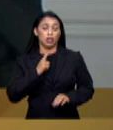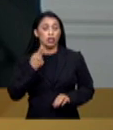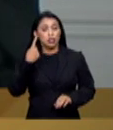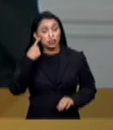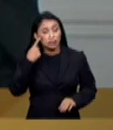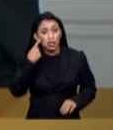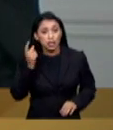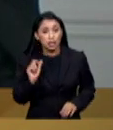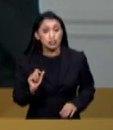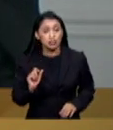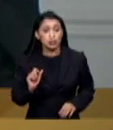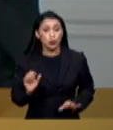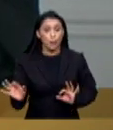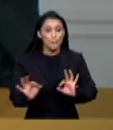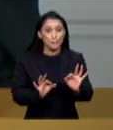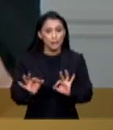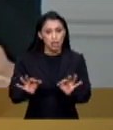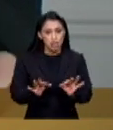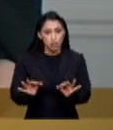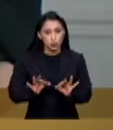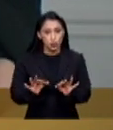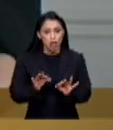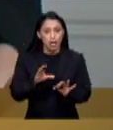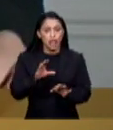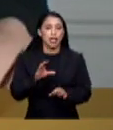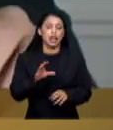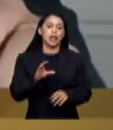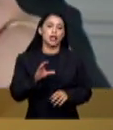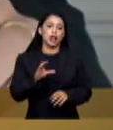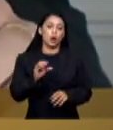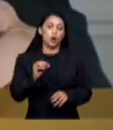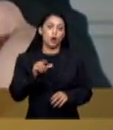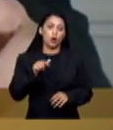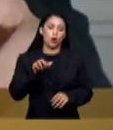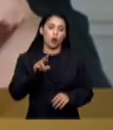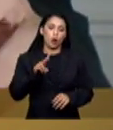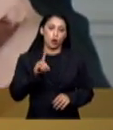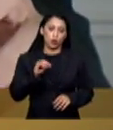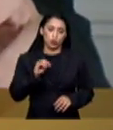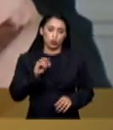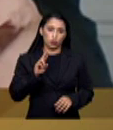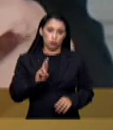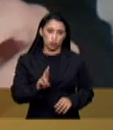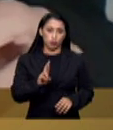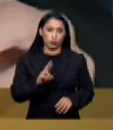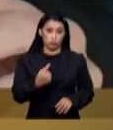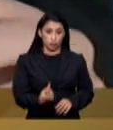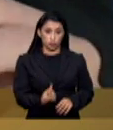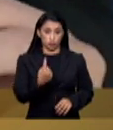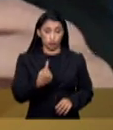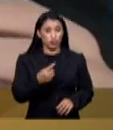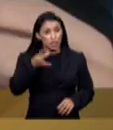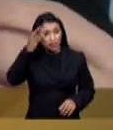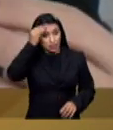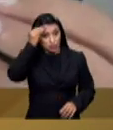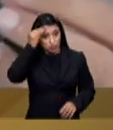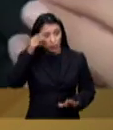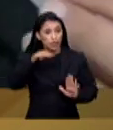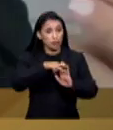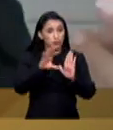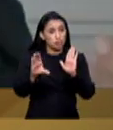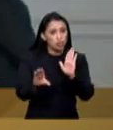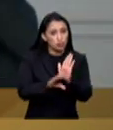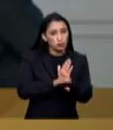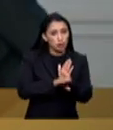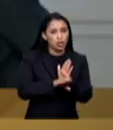em relação ao plano econômico Collor 1, por maioria, entendeu que a cautelaridade estaria muito mais